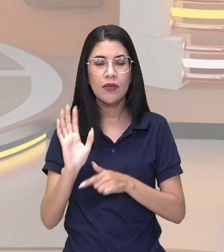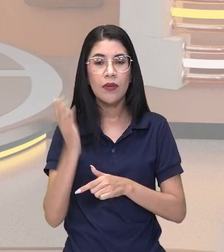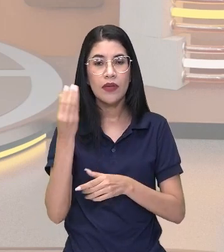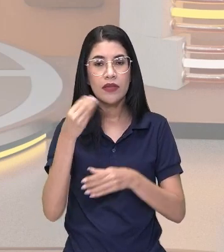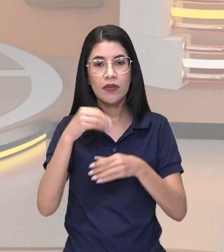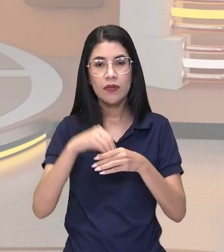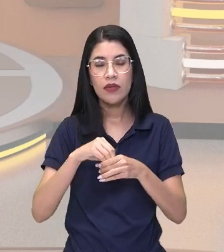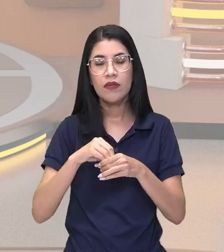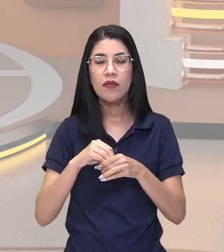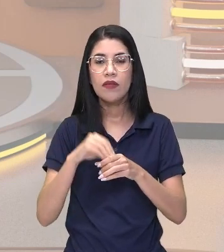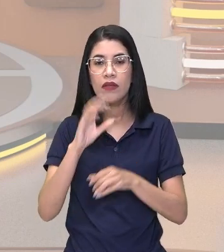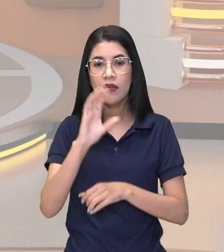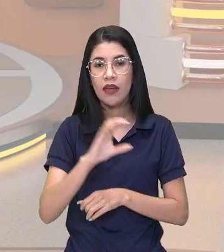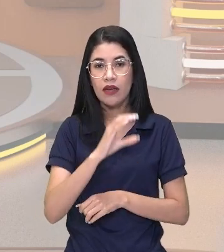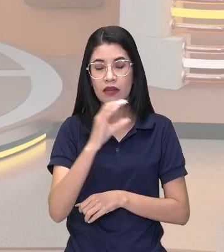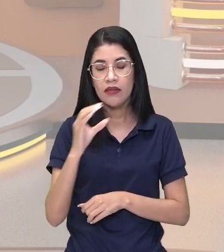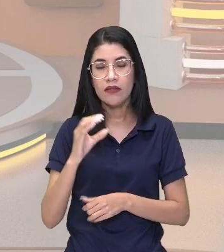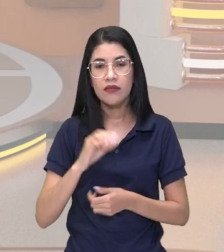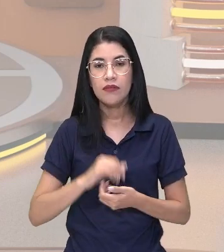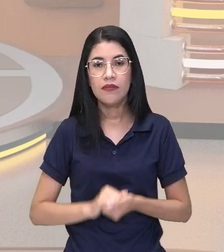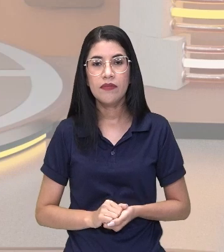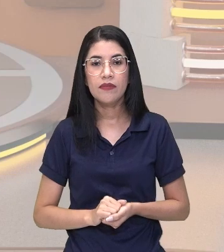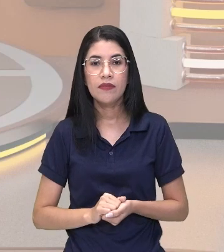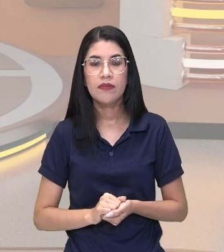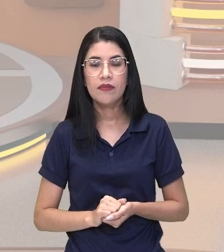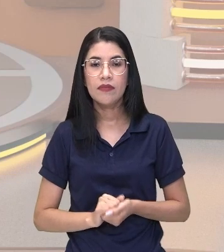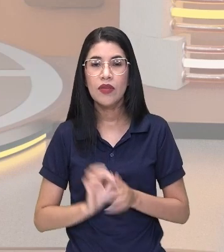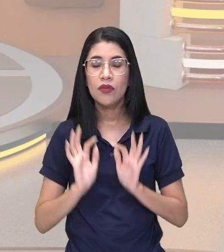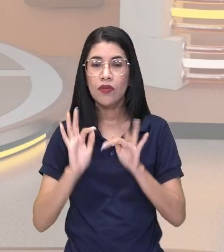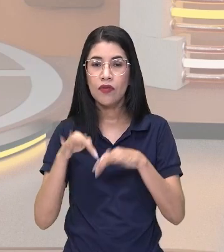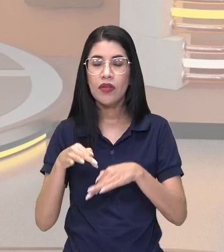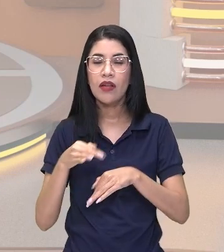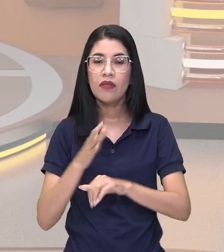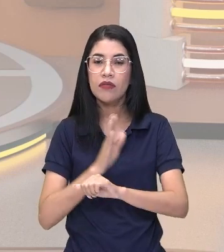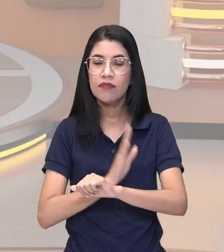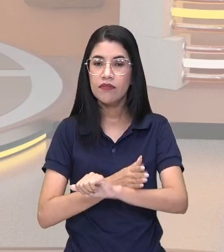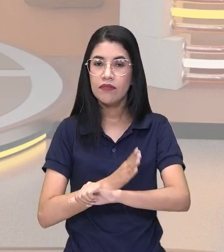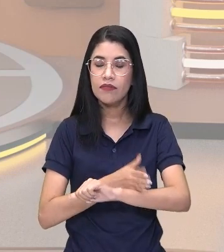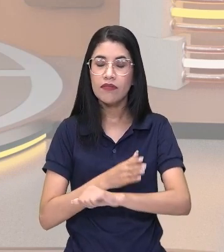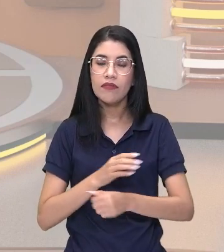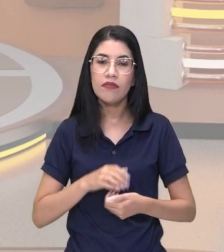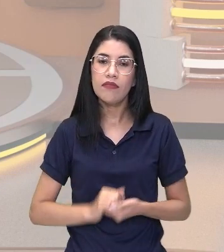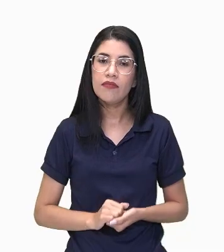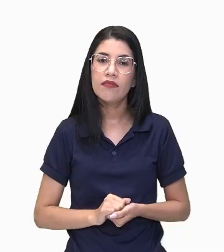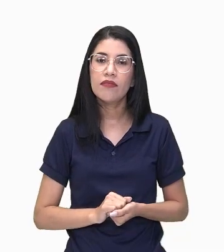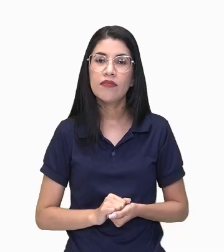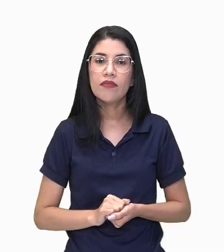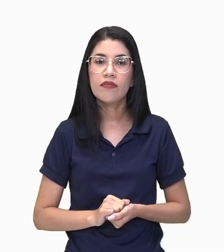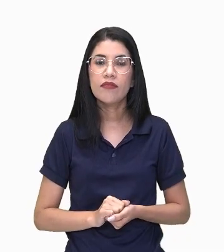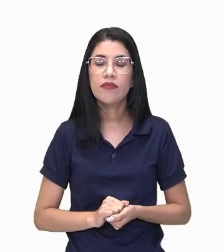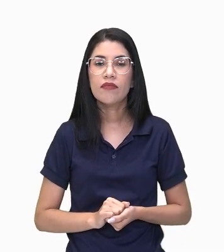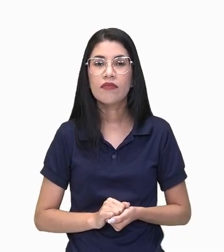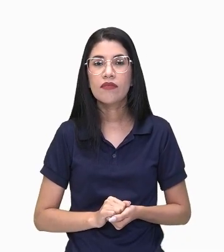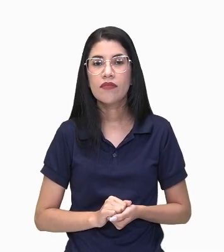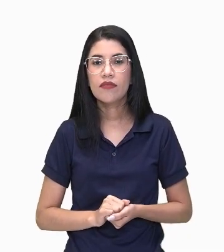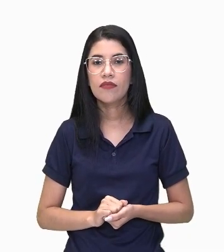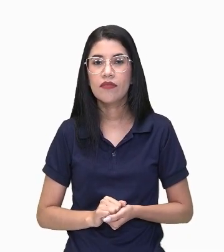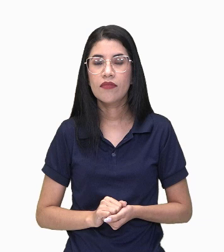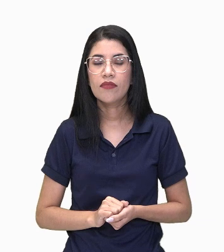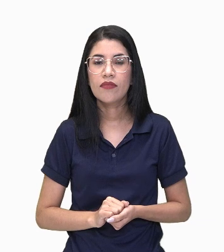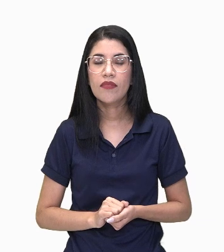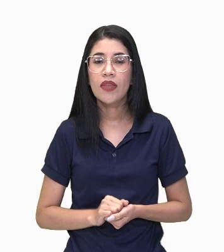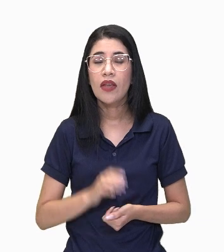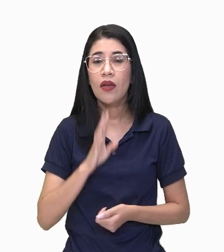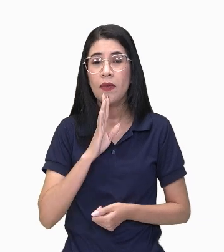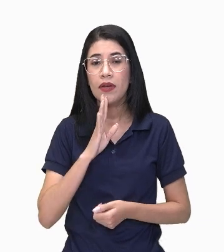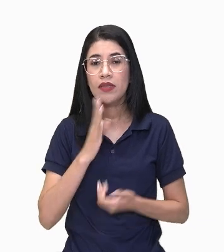estava instaurado ali no seio da Igreja Católica no final da Idade Média. Vamos ao texto, vamos lá, galera. Vamos então conhecer